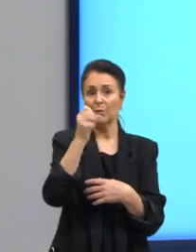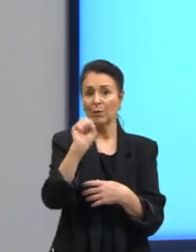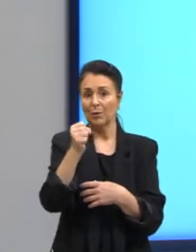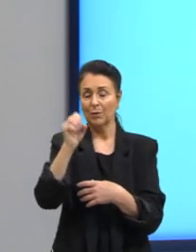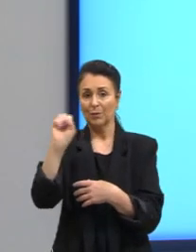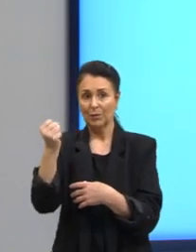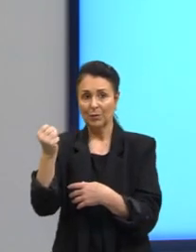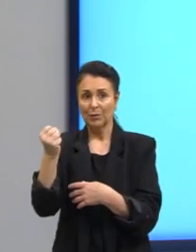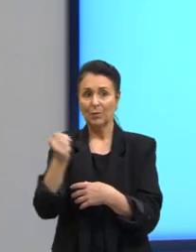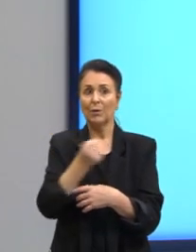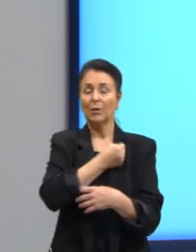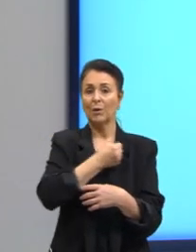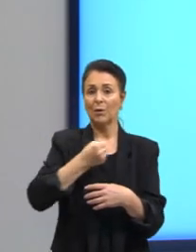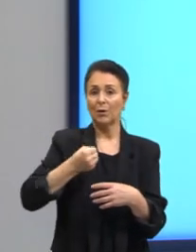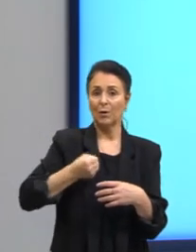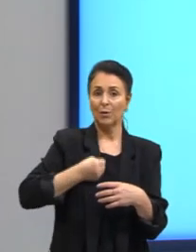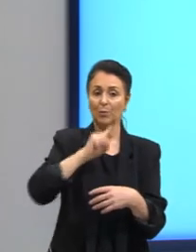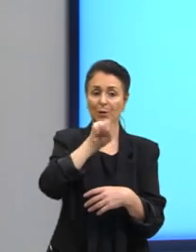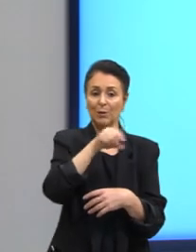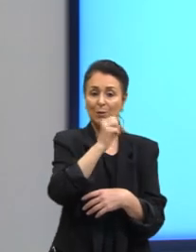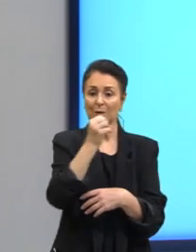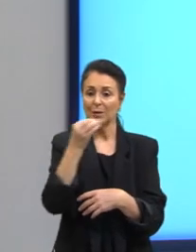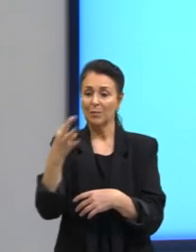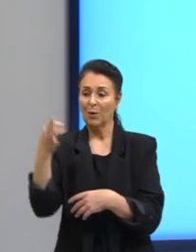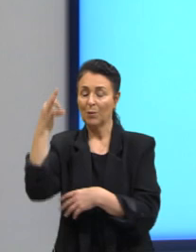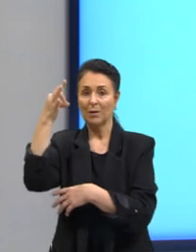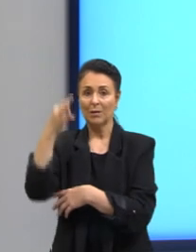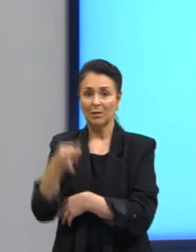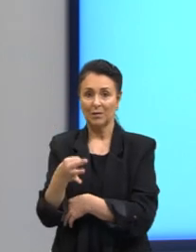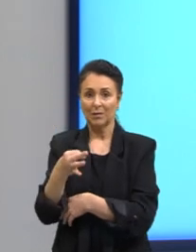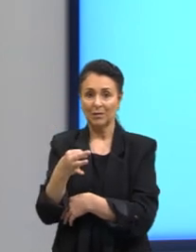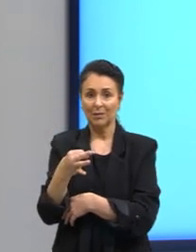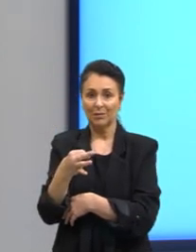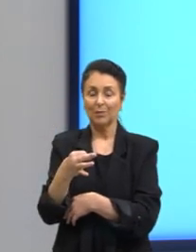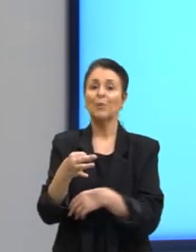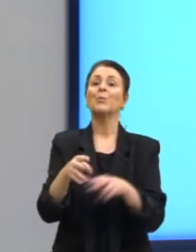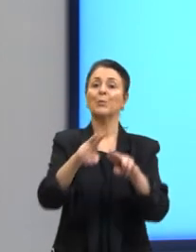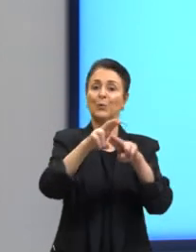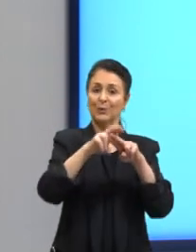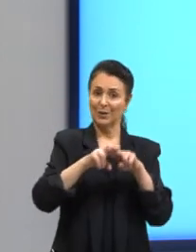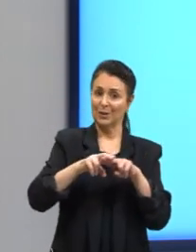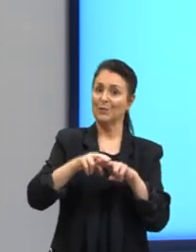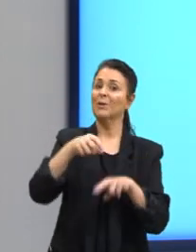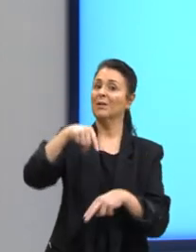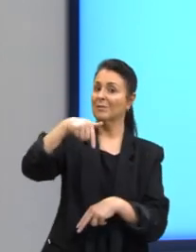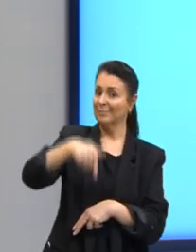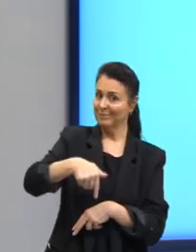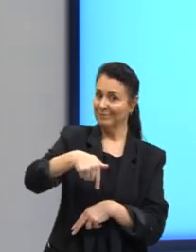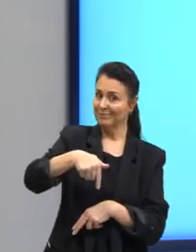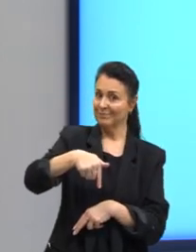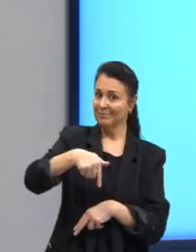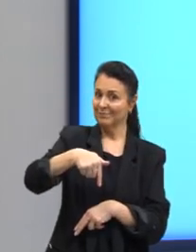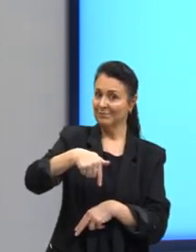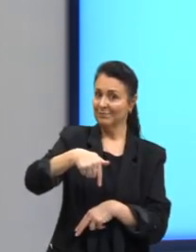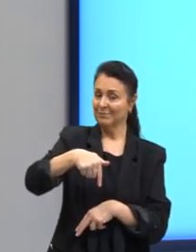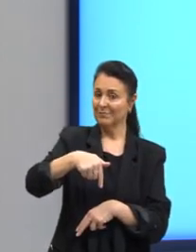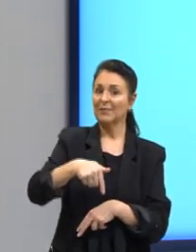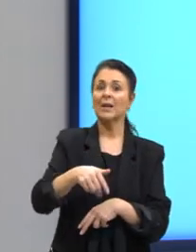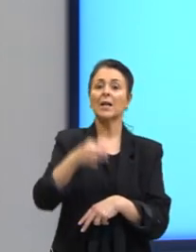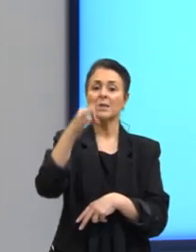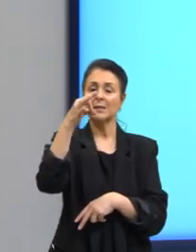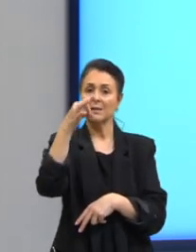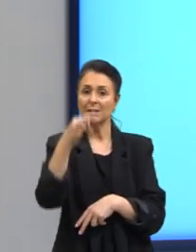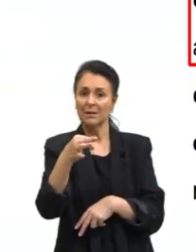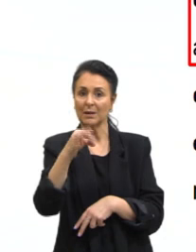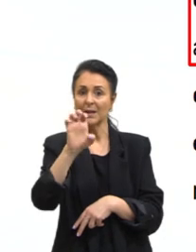88 é um número decimal exato logo ele racional então ele é exato ele